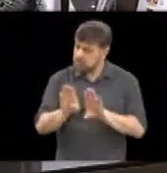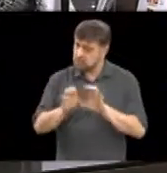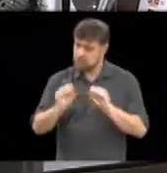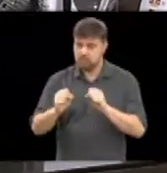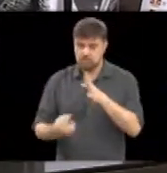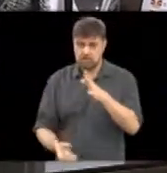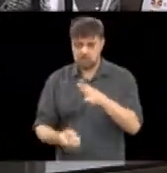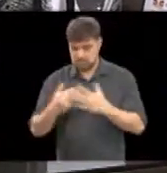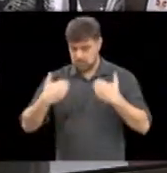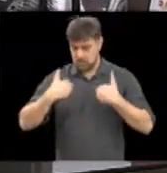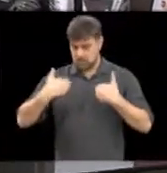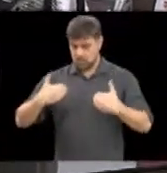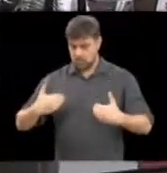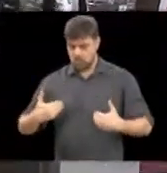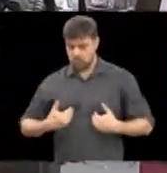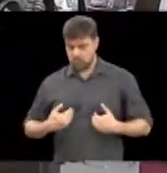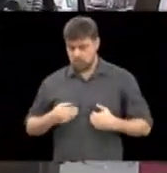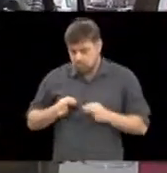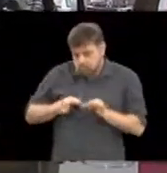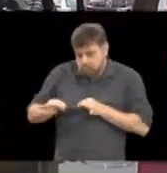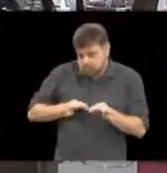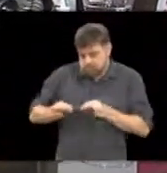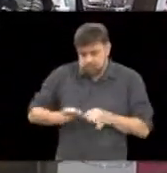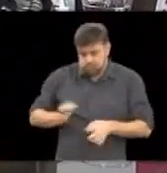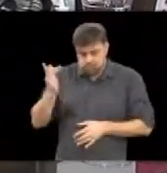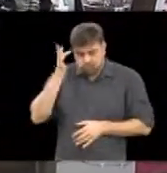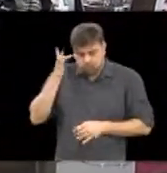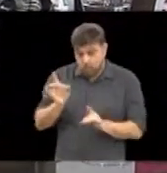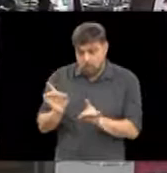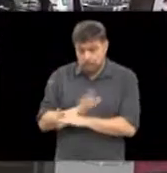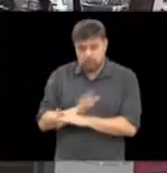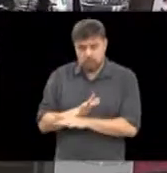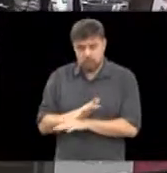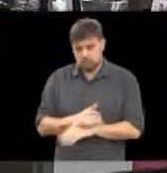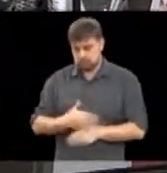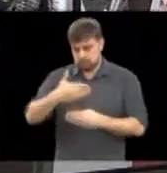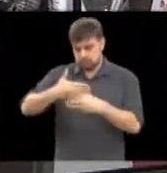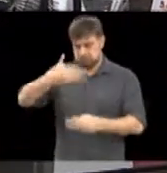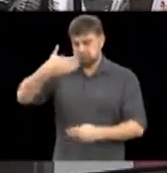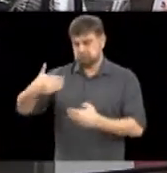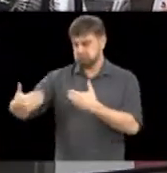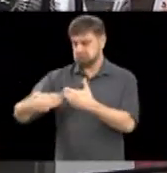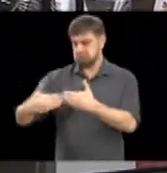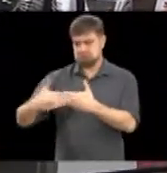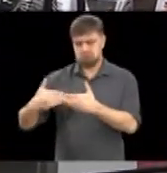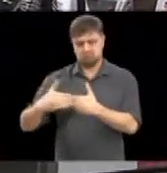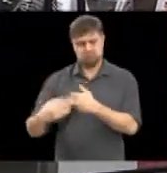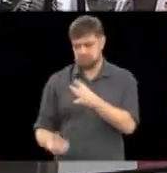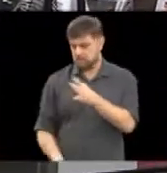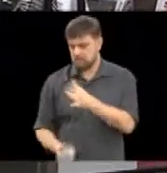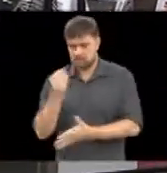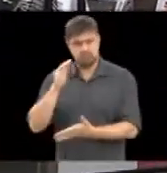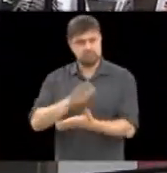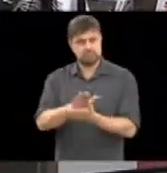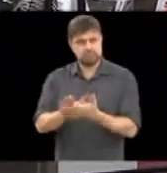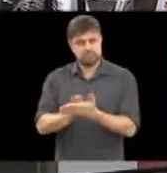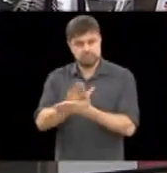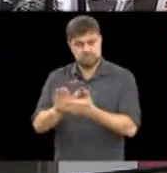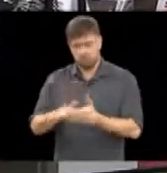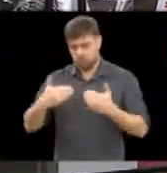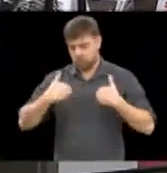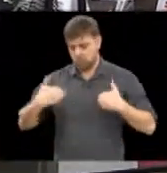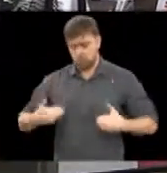mesmo. Aí o sistema imunitário dele vai amadurecendo, né? E de repente ele não vai ter mais esse processo.